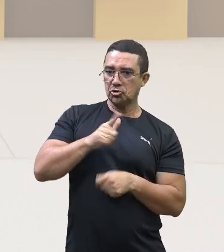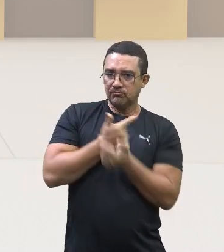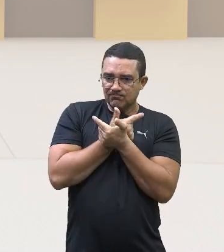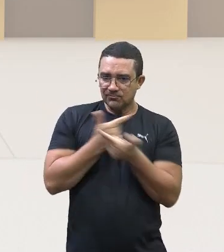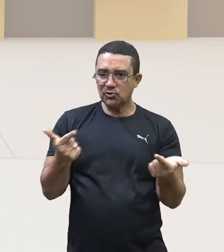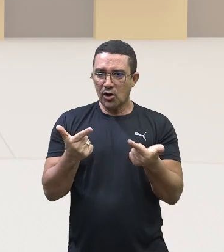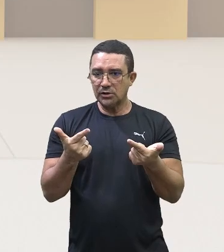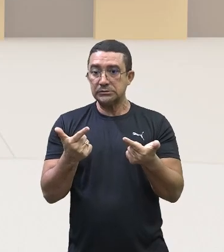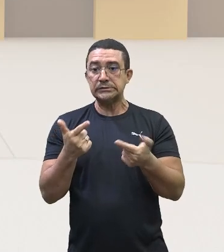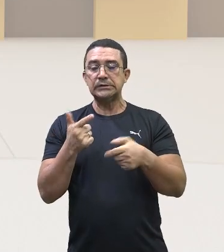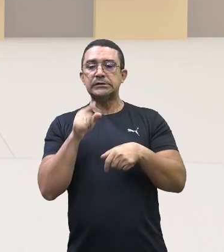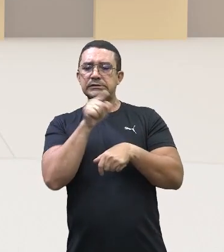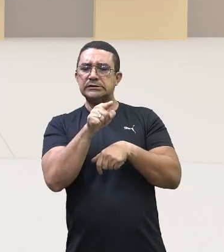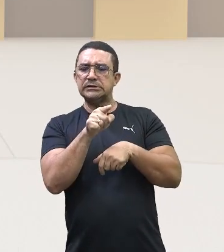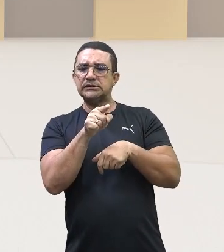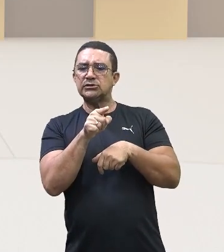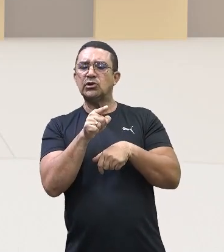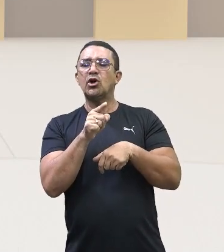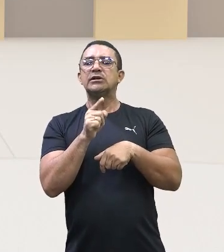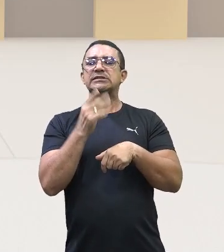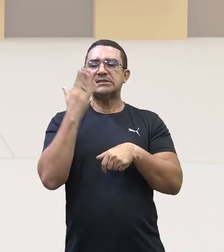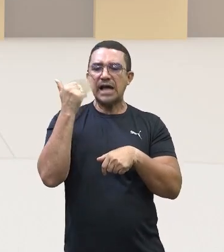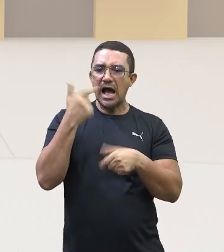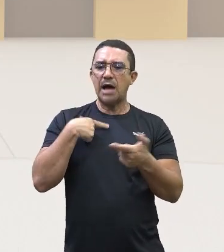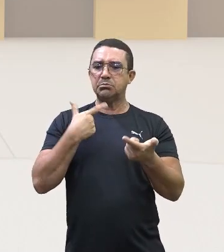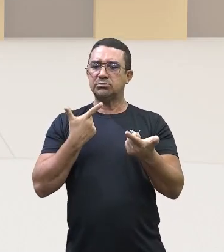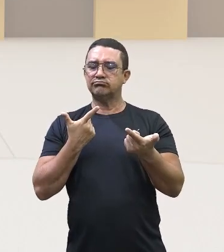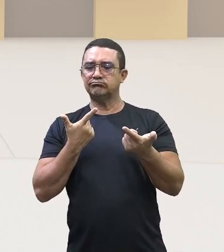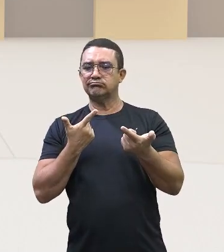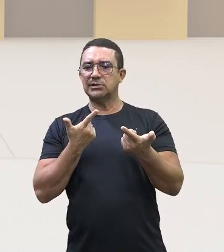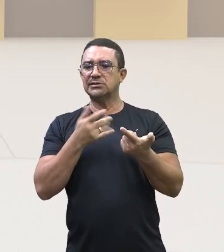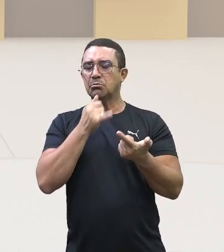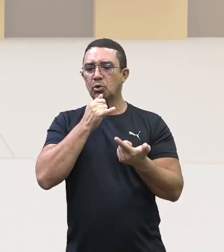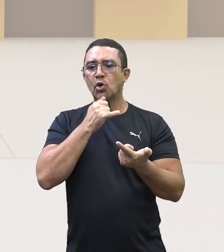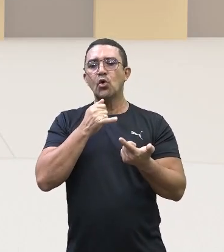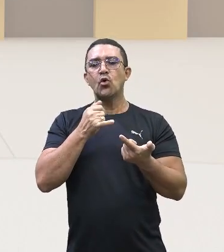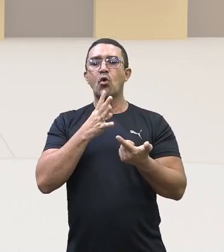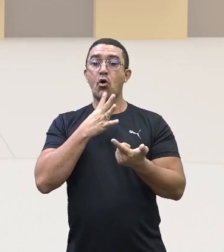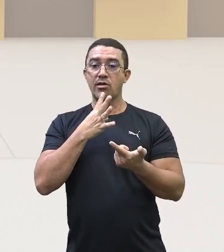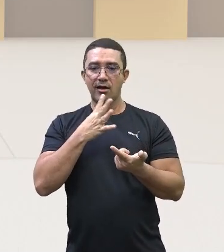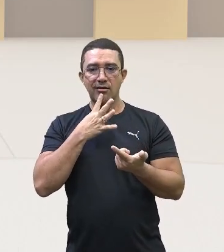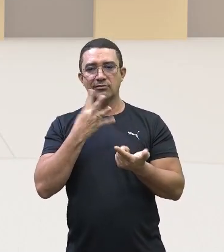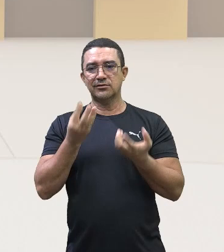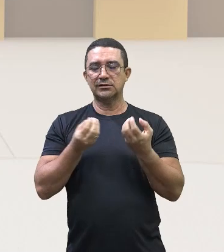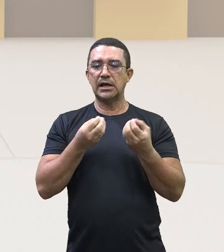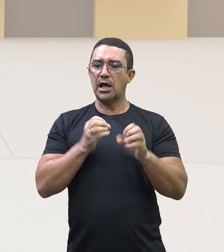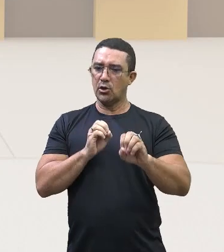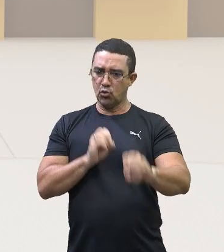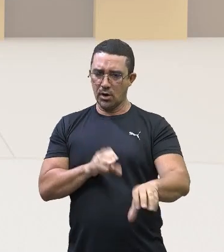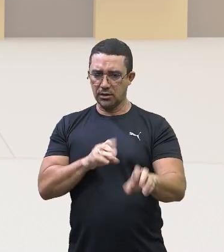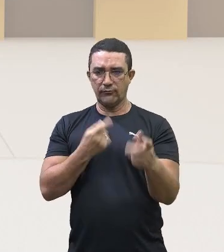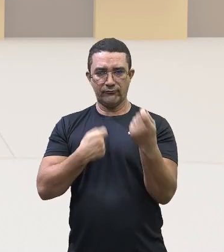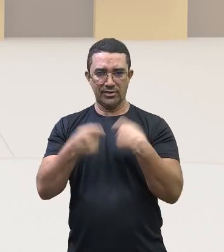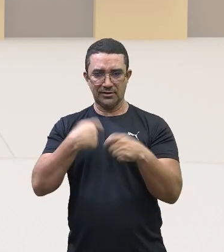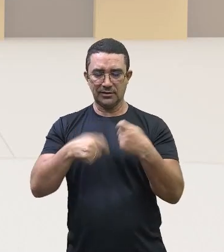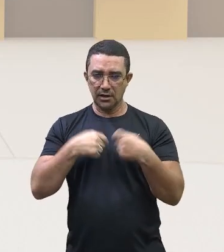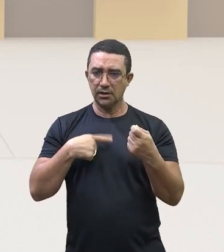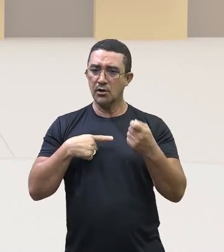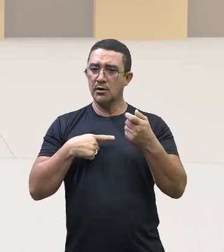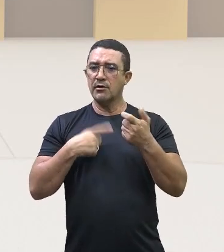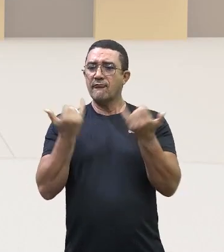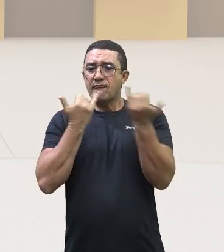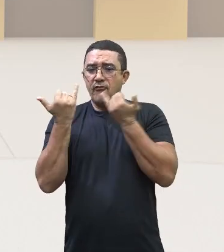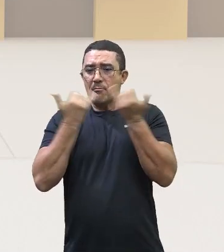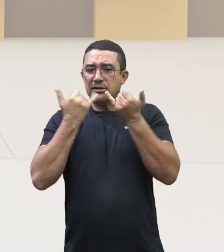tem um conhecimento prévio para isso, se você, né, faz essa questão da educação financeira, tem essas informações